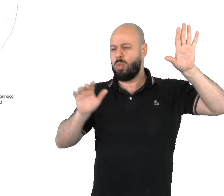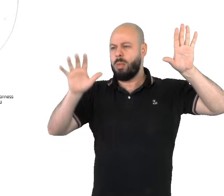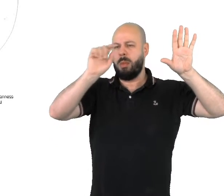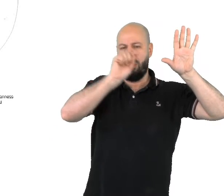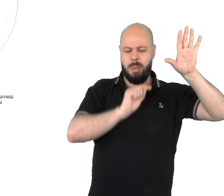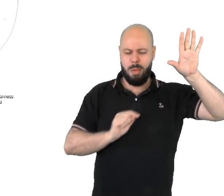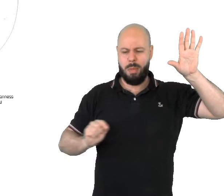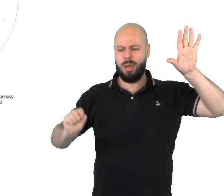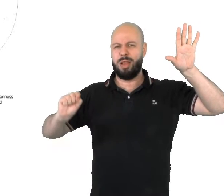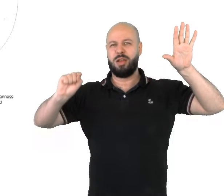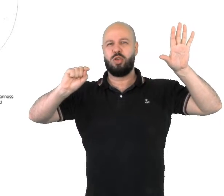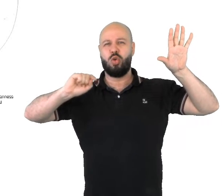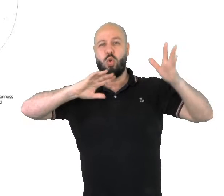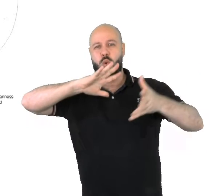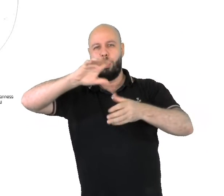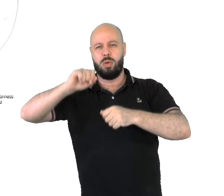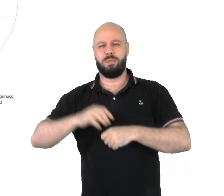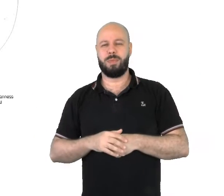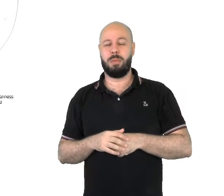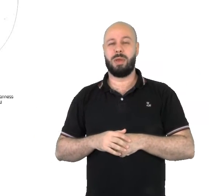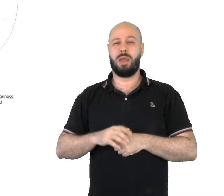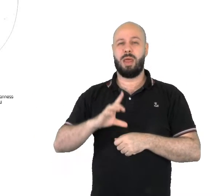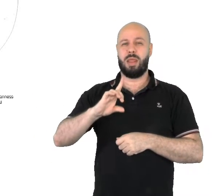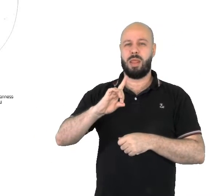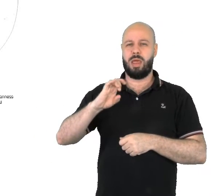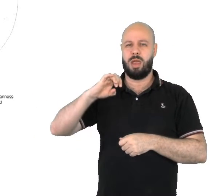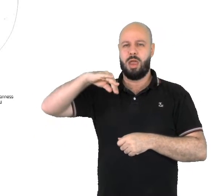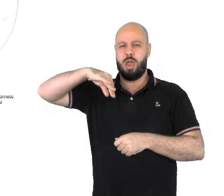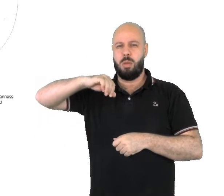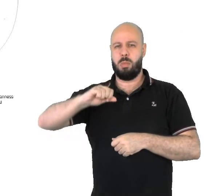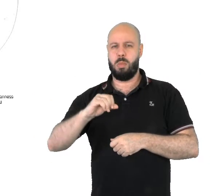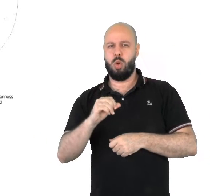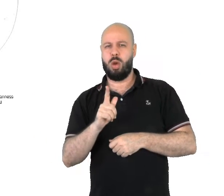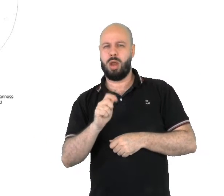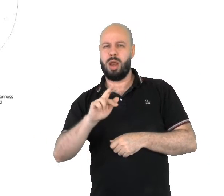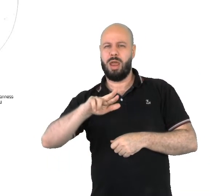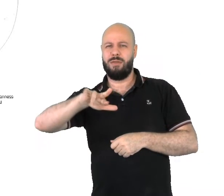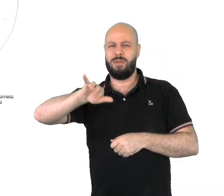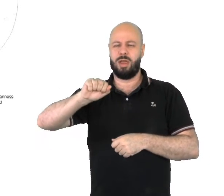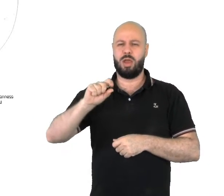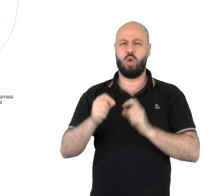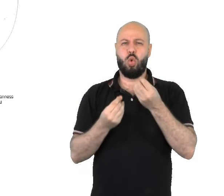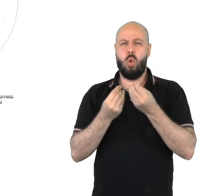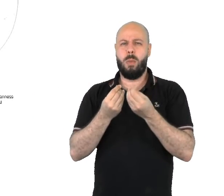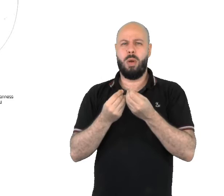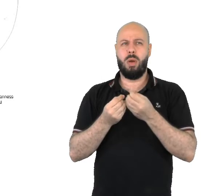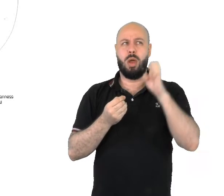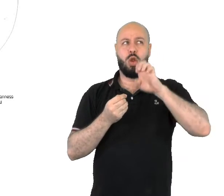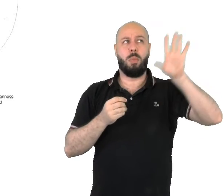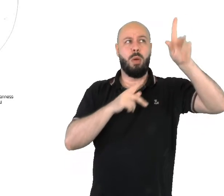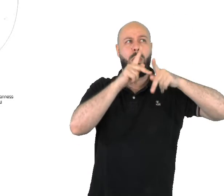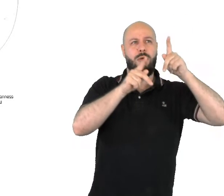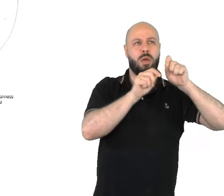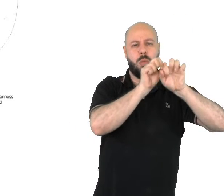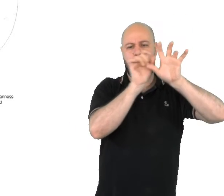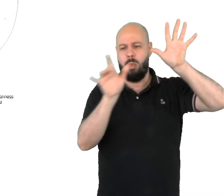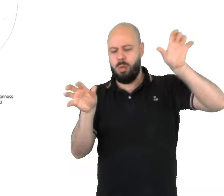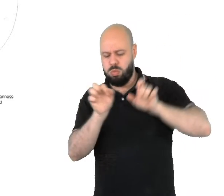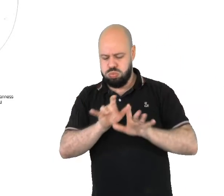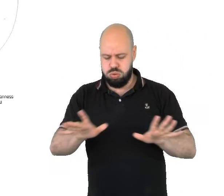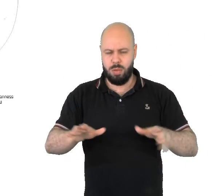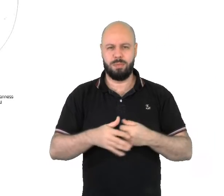vão observar a demografia e os remanescentes europeus pelo mundo. Vocês podem